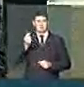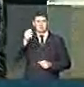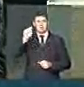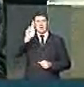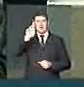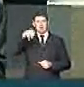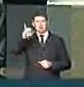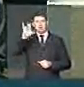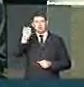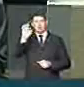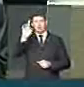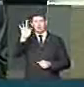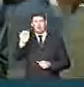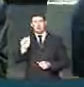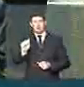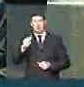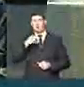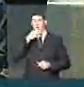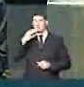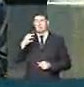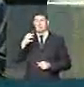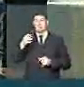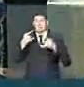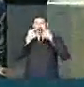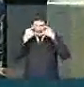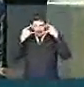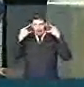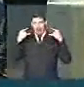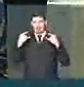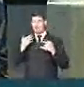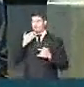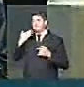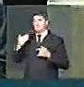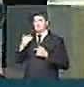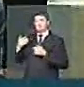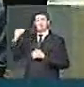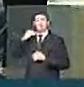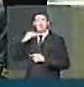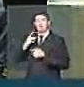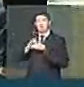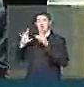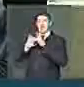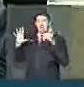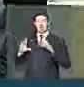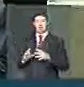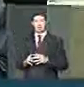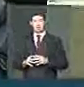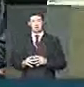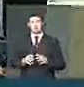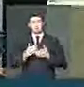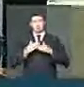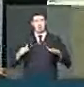Armínio Fraga, com a sua visão neoliberal fundamentalista, de liquidação do Estado,